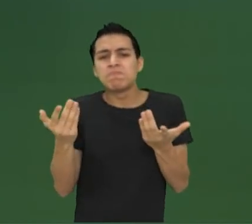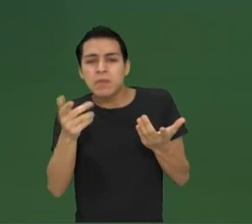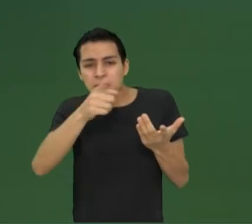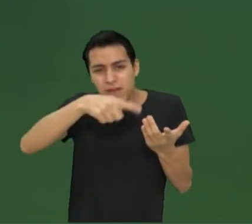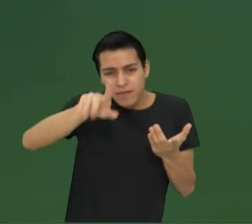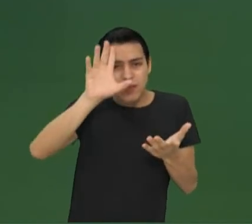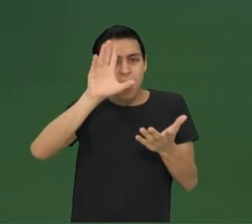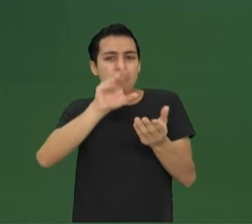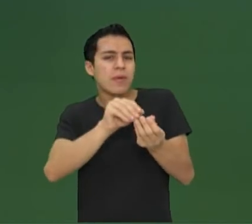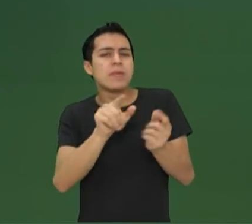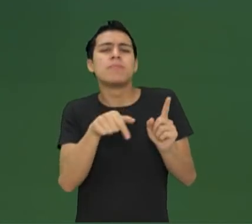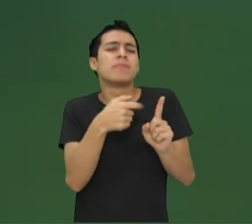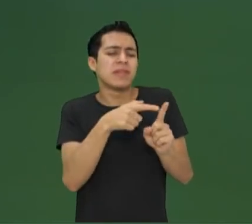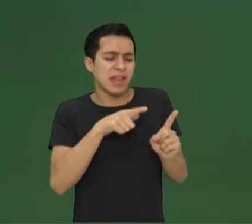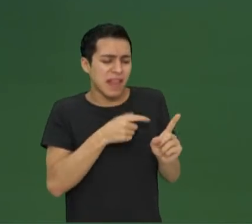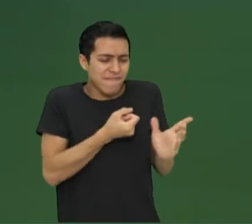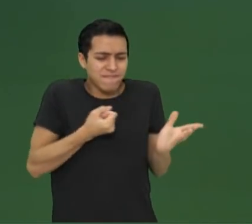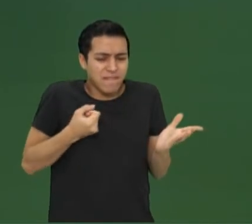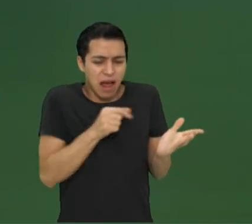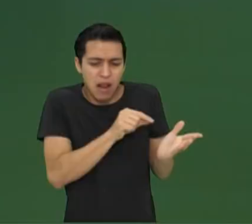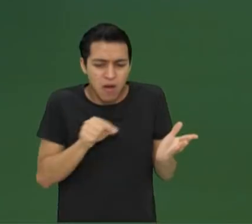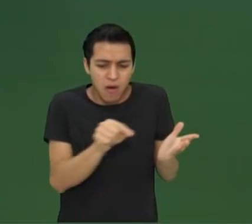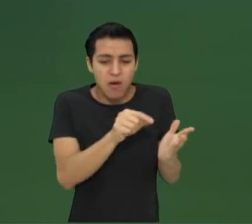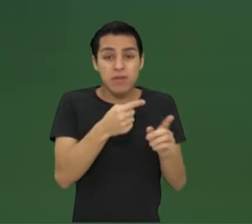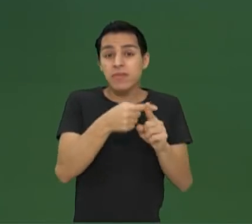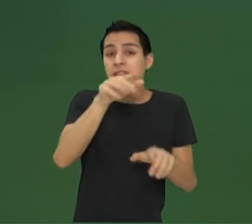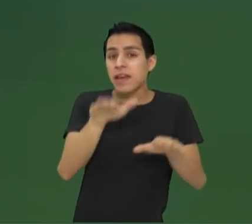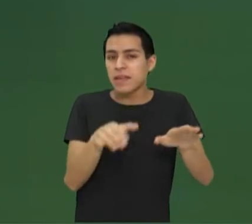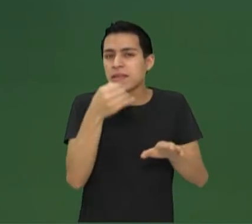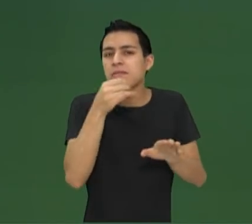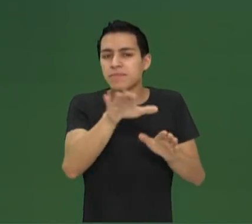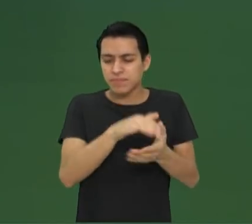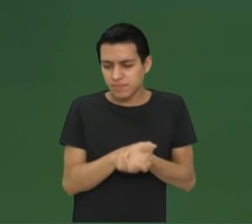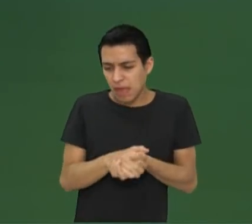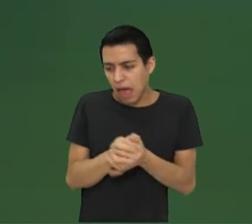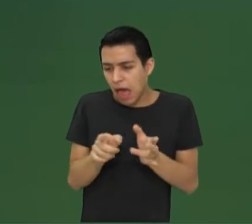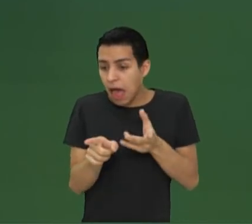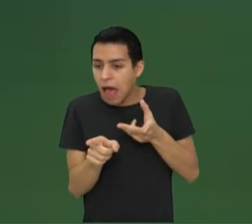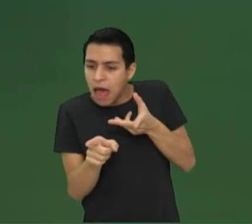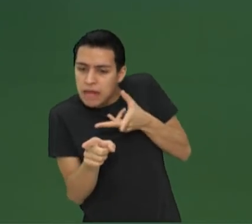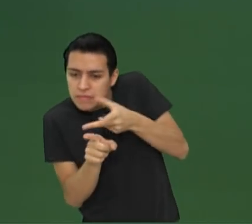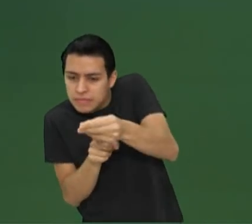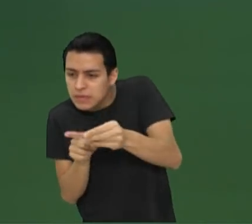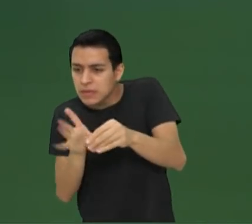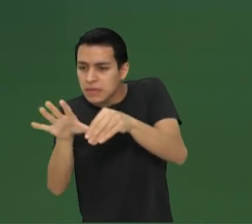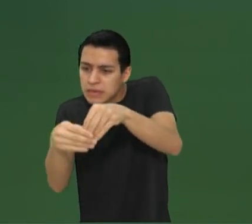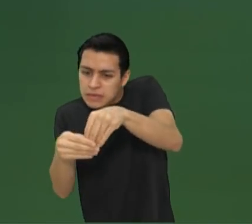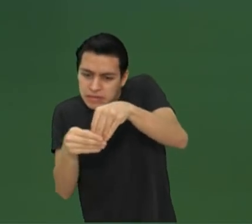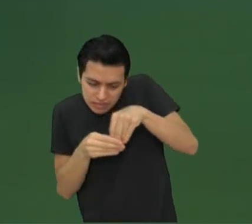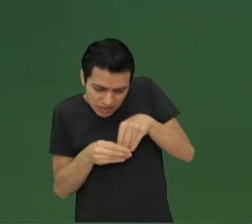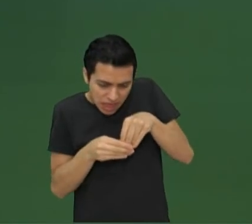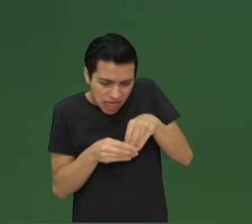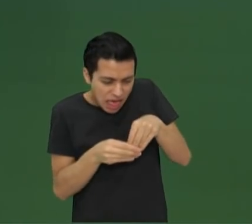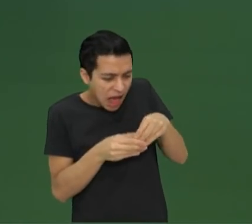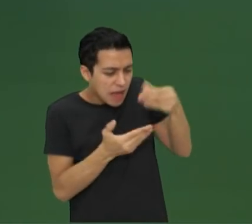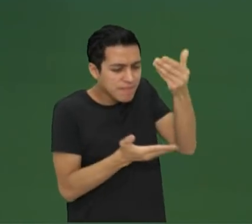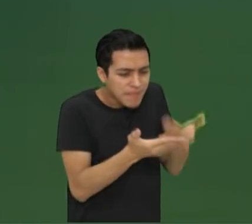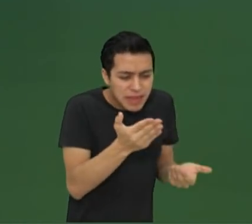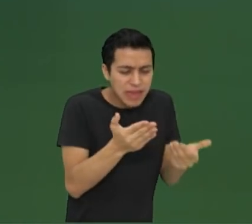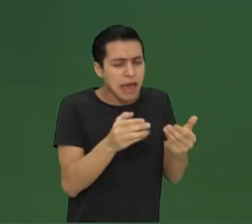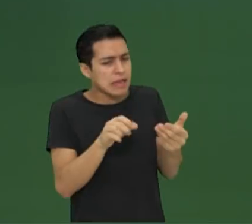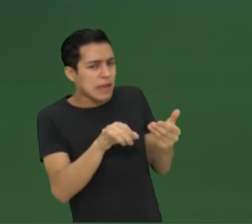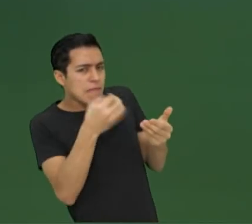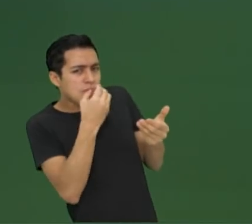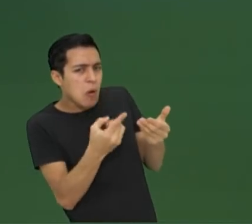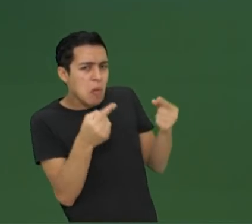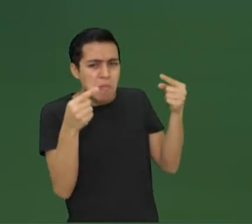entender que na questão do sacrifício, na questão de você ganhar uma peça e, consequentemente, perder outra, se vale a